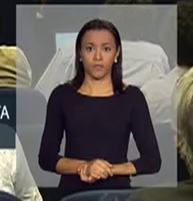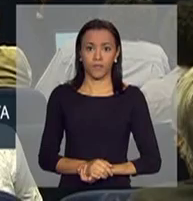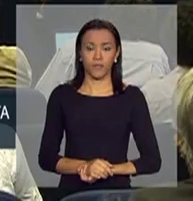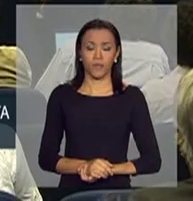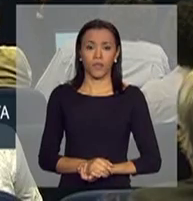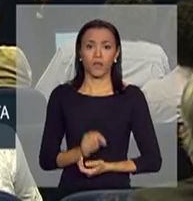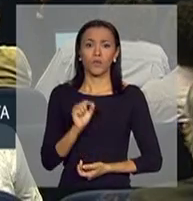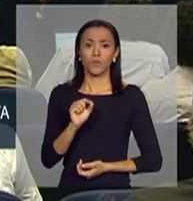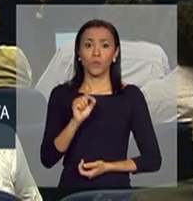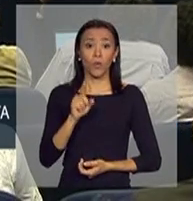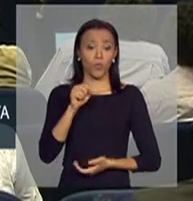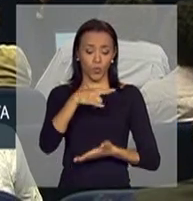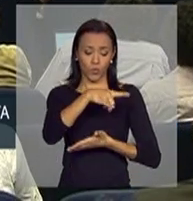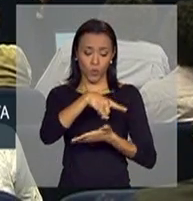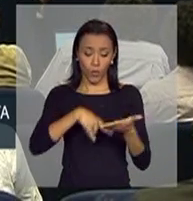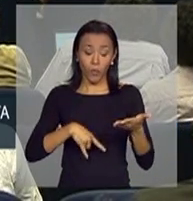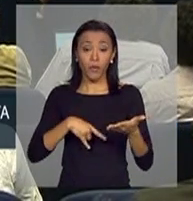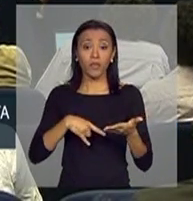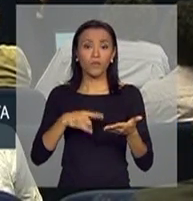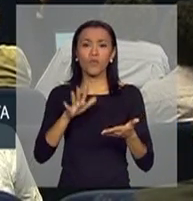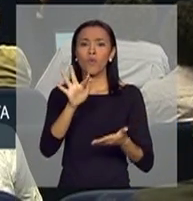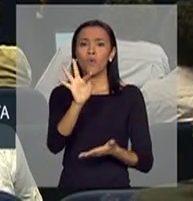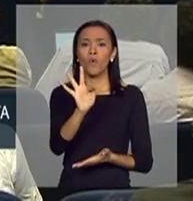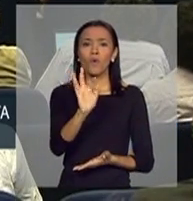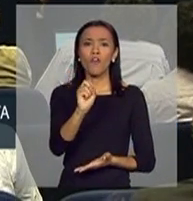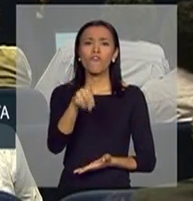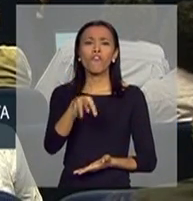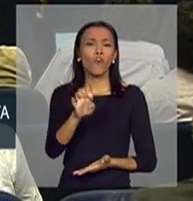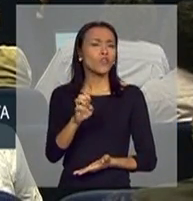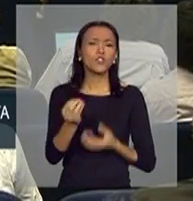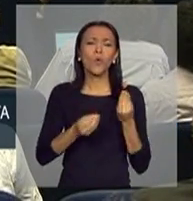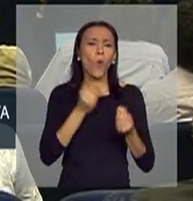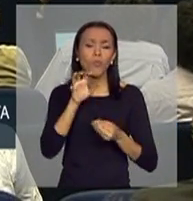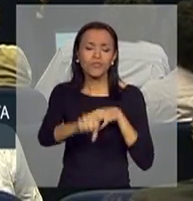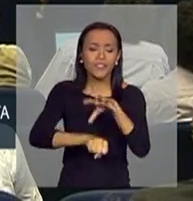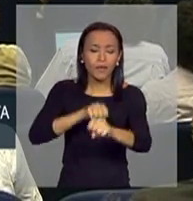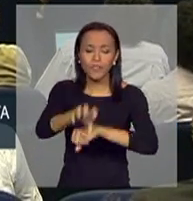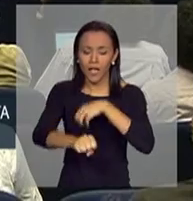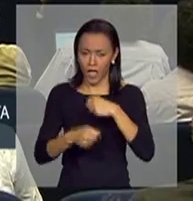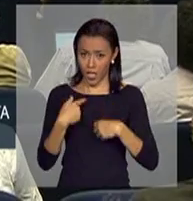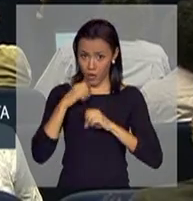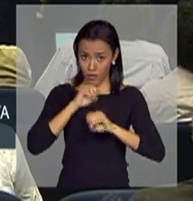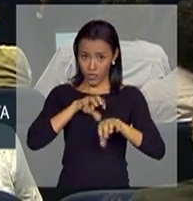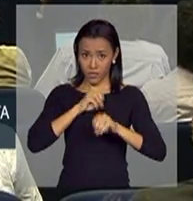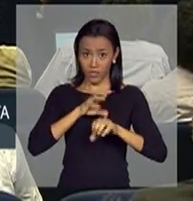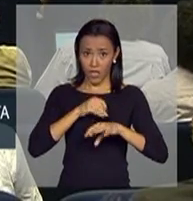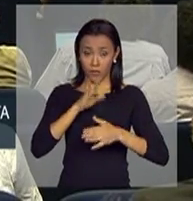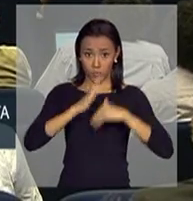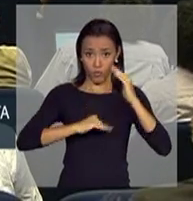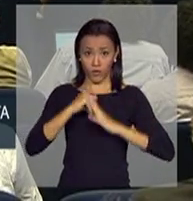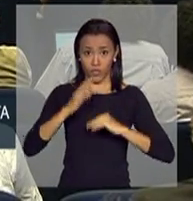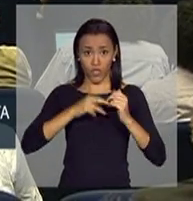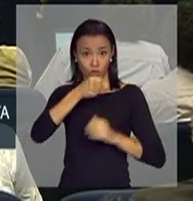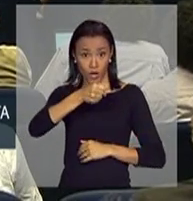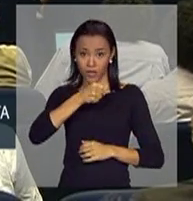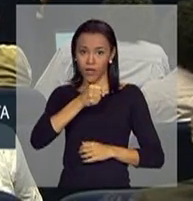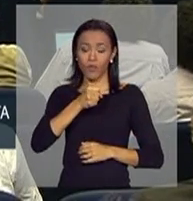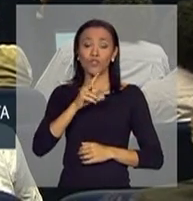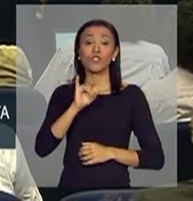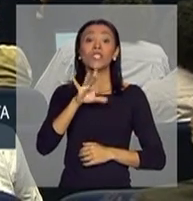Sobre os documentos, as fontes, eu não vou ensinar isso aos companheiros jornalistas. Eu só posso dizer que não foi a Marinha que deu esse